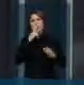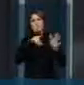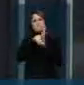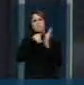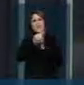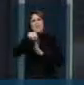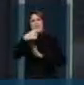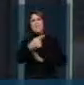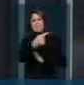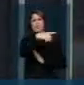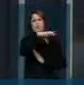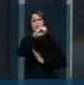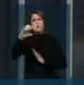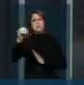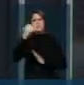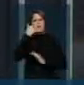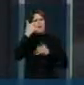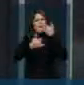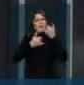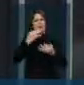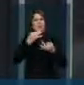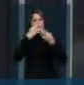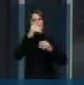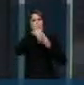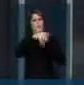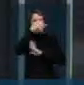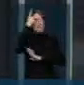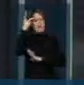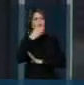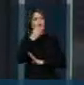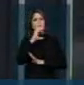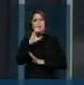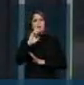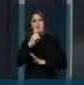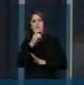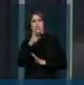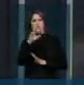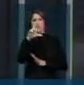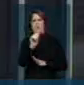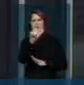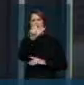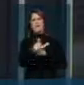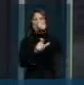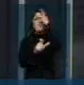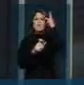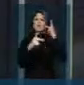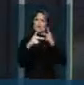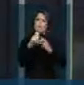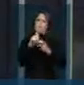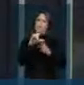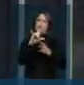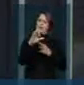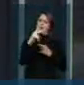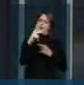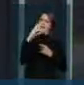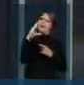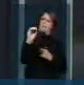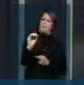de 200 telefonemas com o senhor Cachoeira de um jornalista chamado Policarpo.